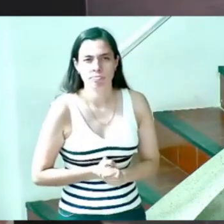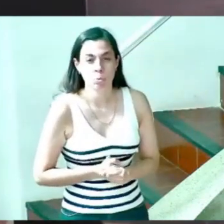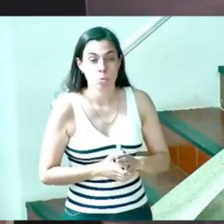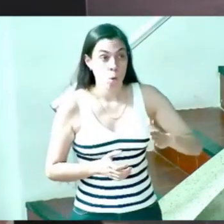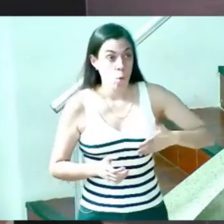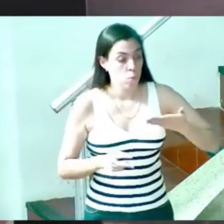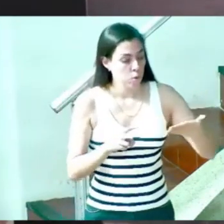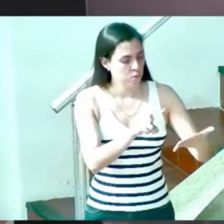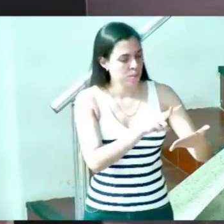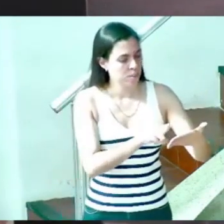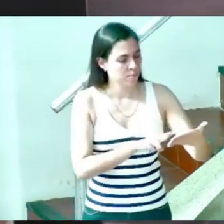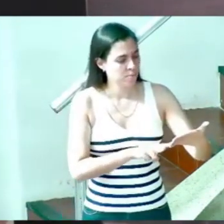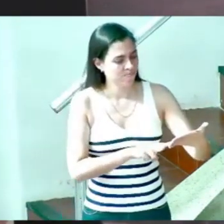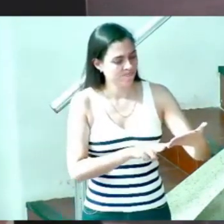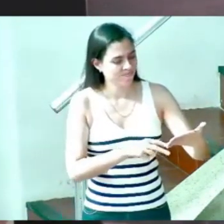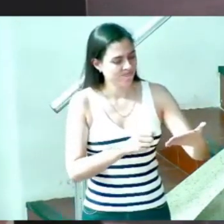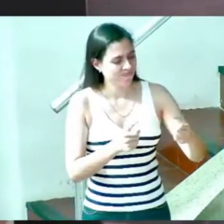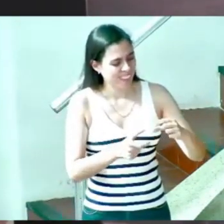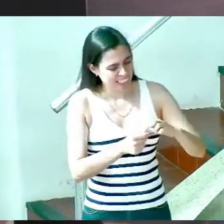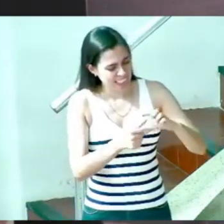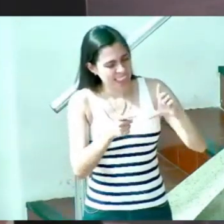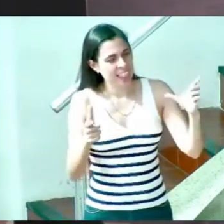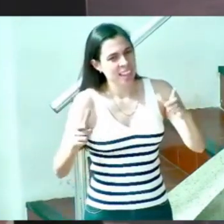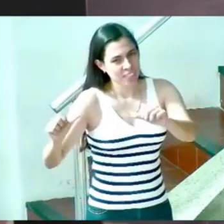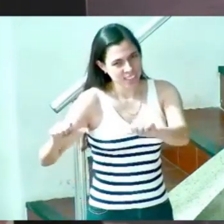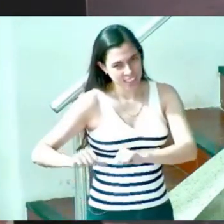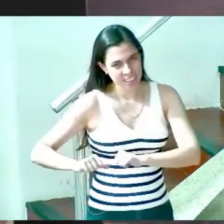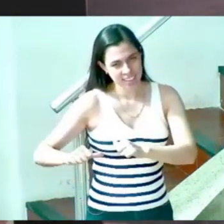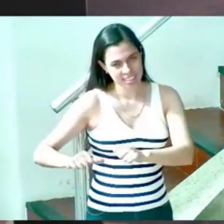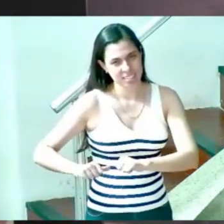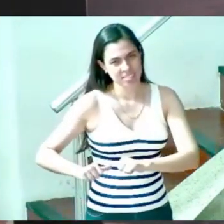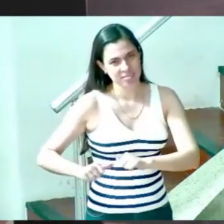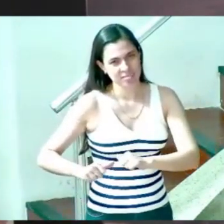Pai Nosso tem a ver com um pedido de proteção.